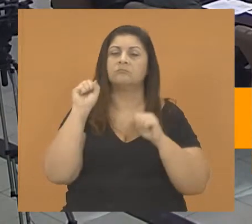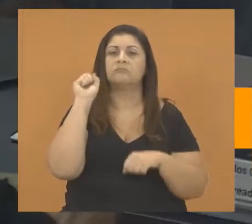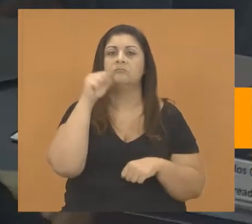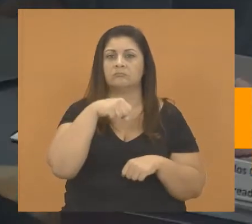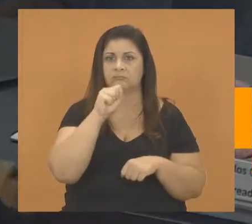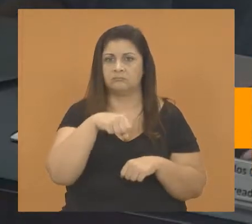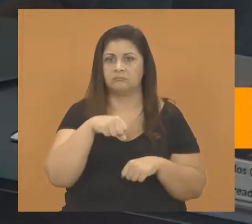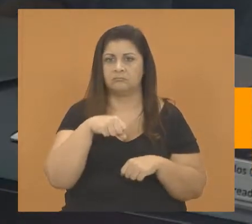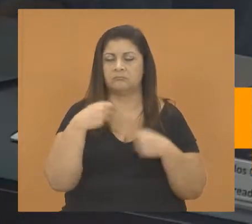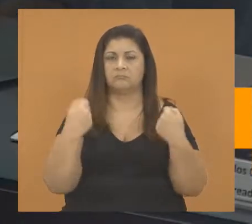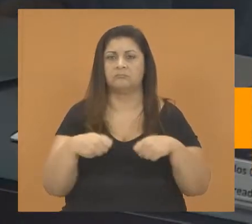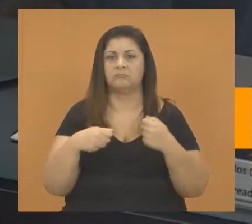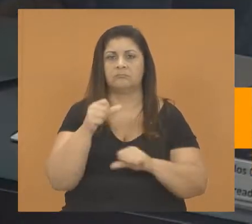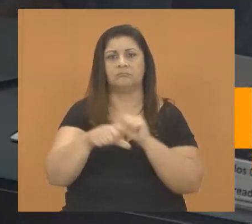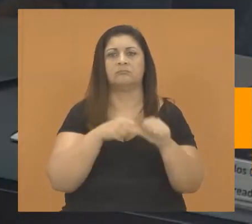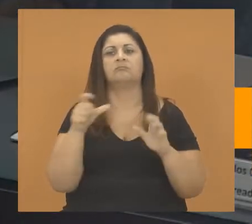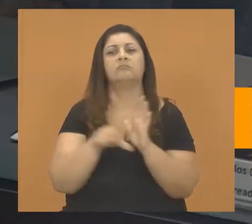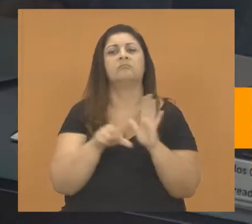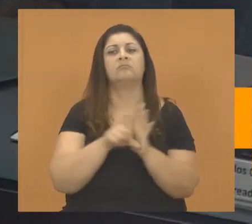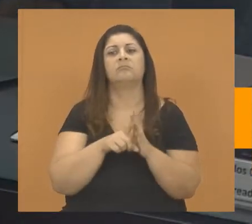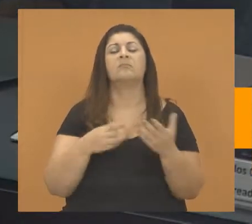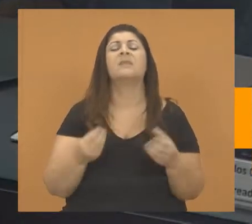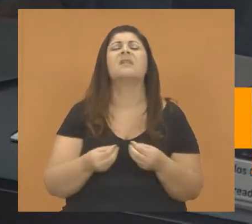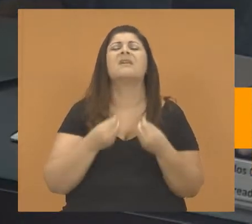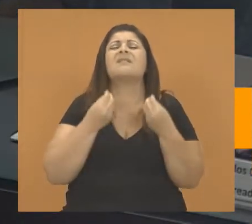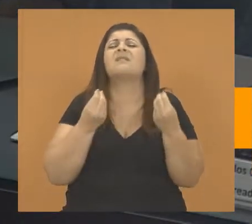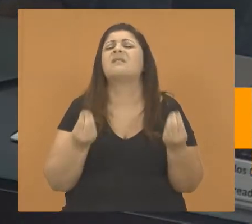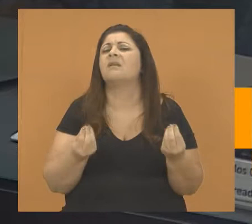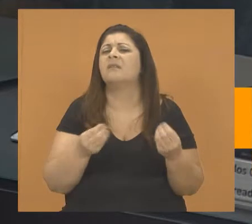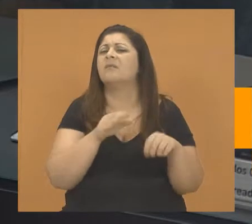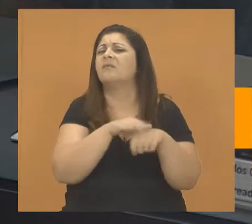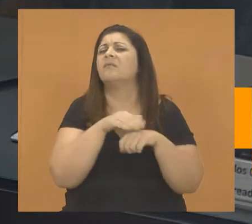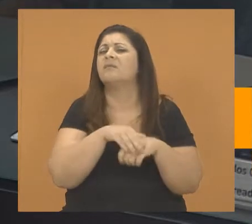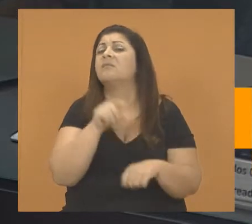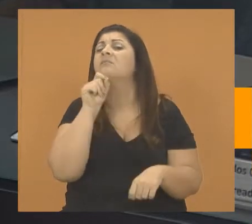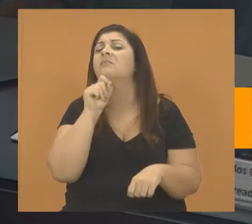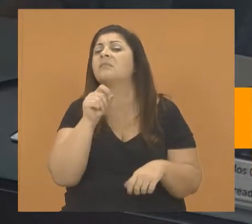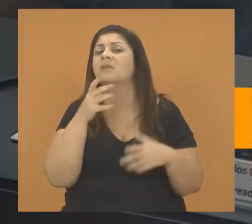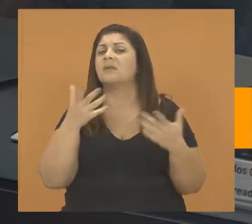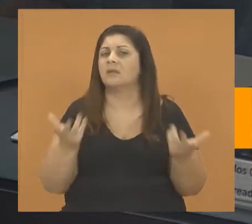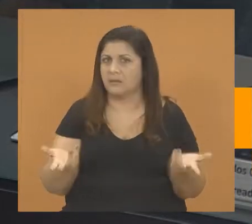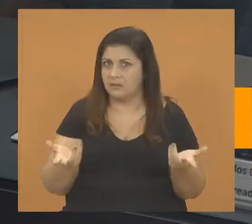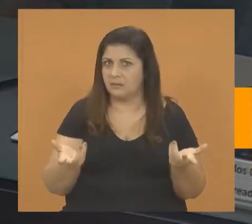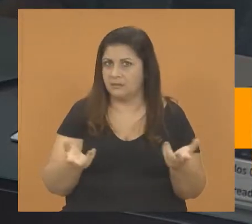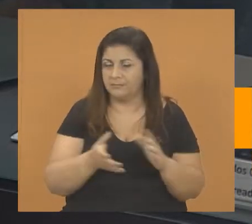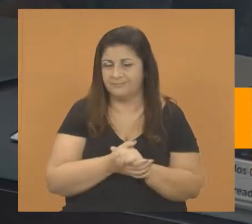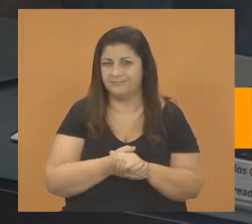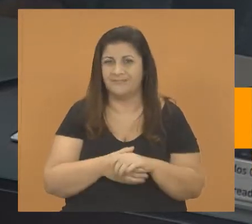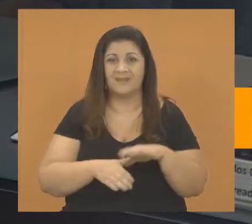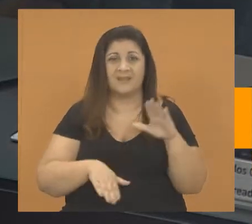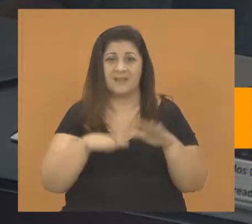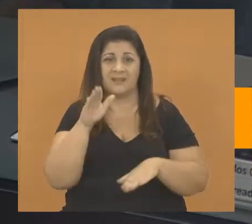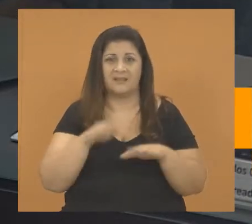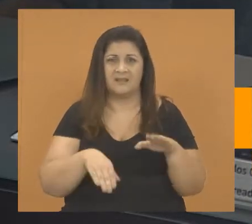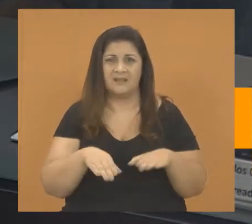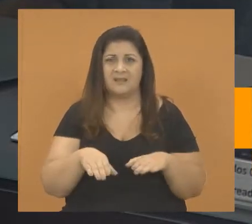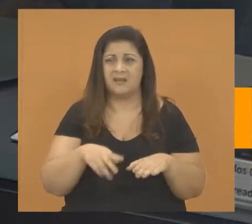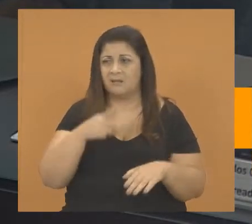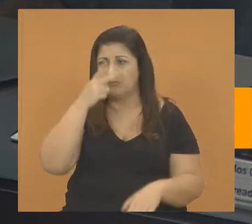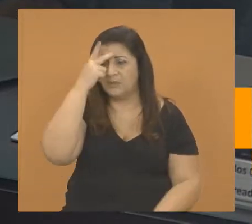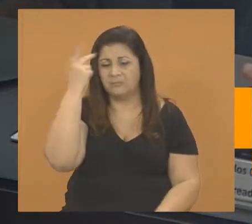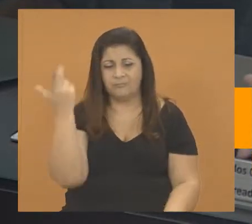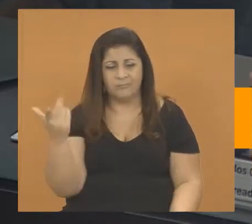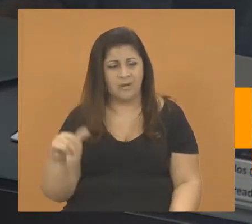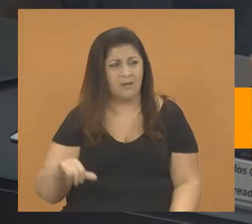estatuto porque esse critério que me preocupa quem vão ser essas pessoas que vai ser aí muitas vezes muitos vão ser injustiçado